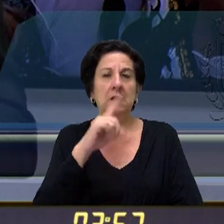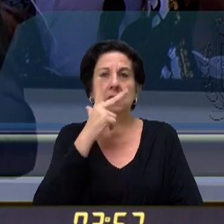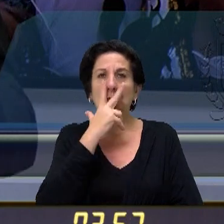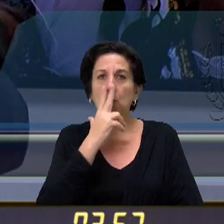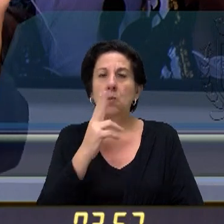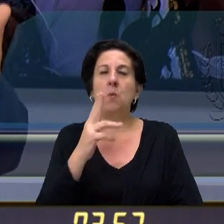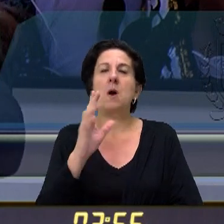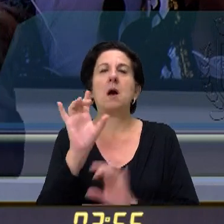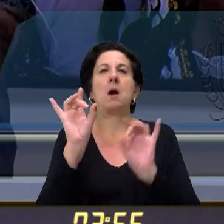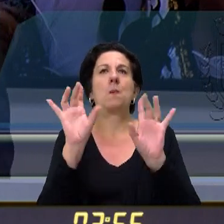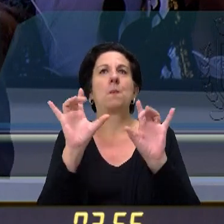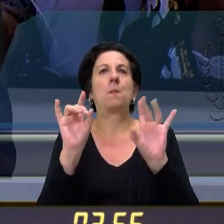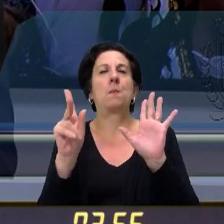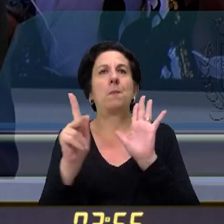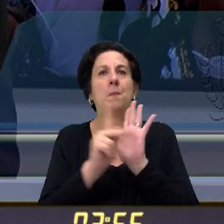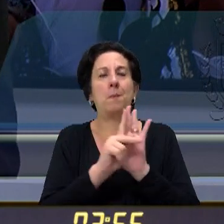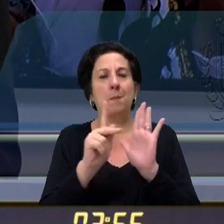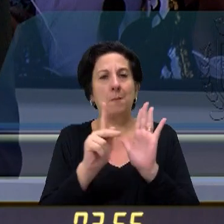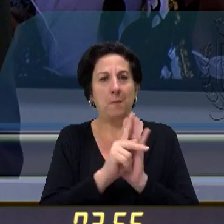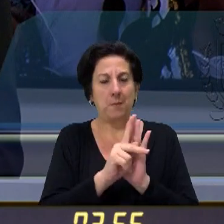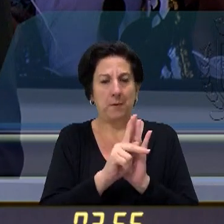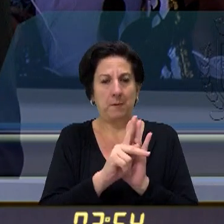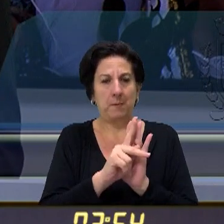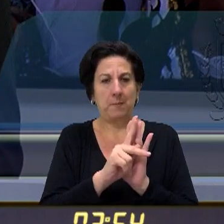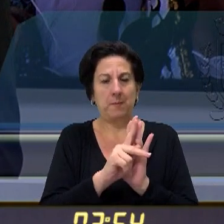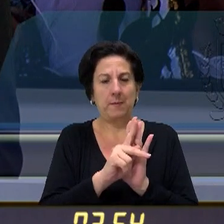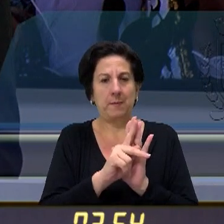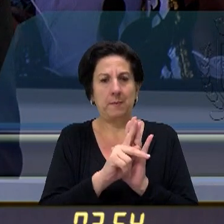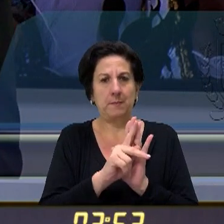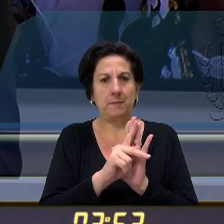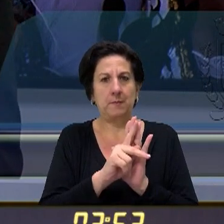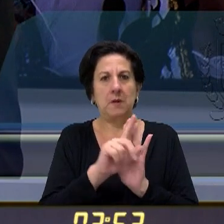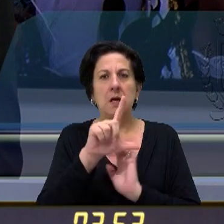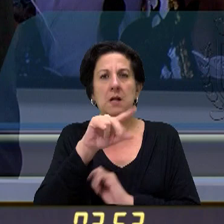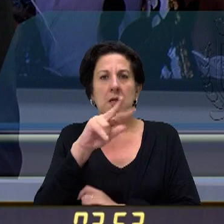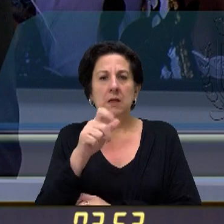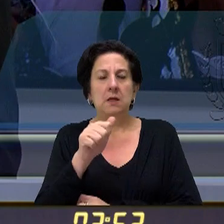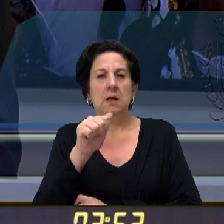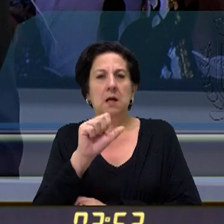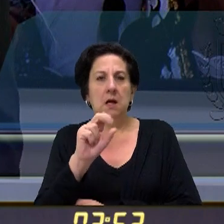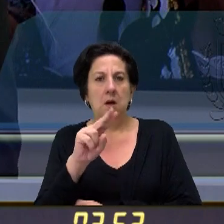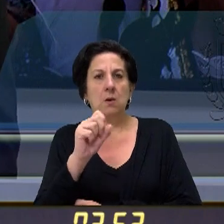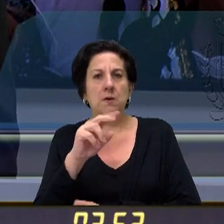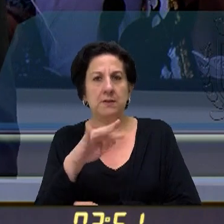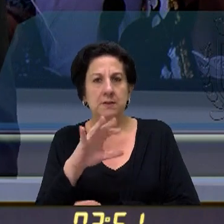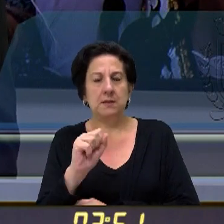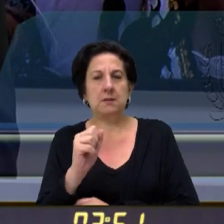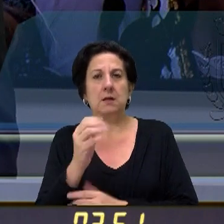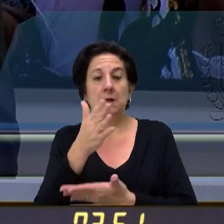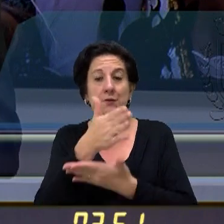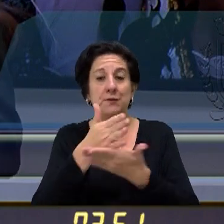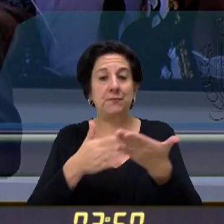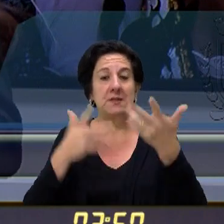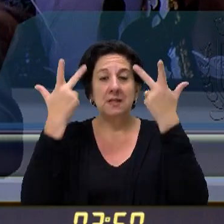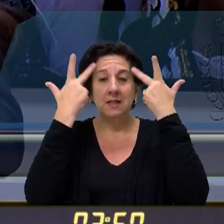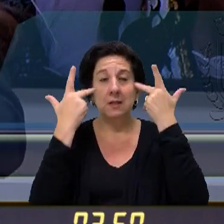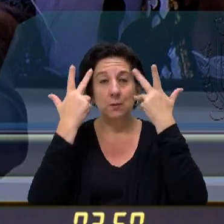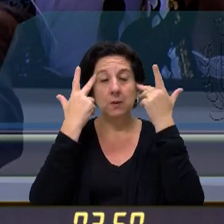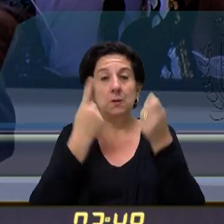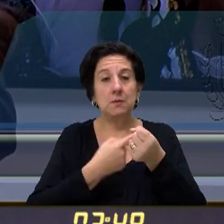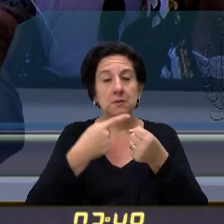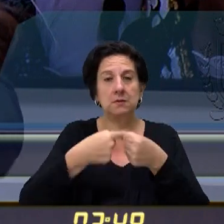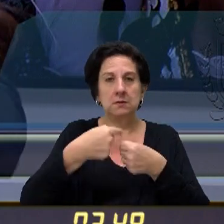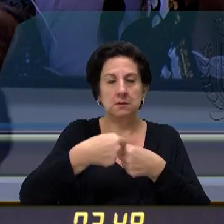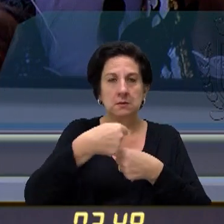mesma especificidade da situação da linha Áustria, onde a divisa natural da área urbana